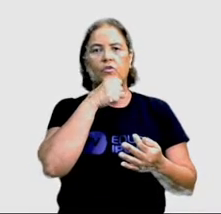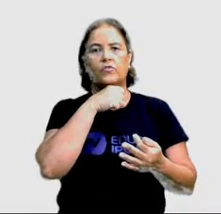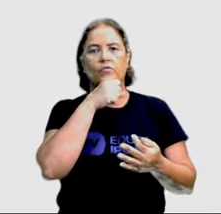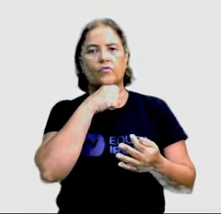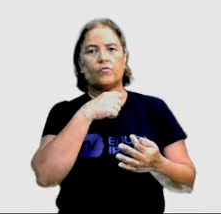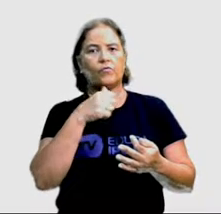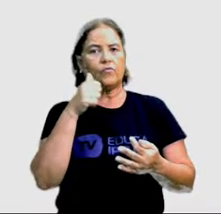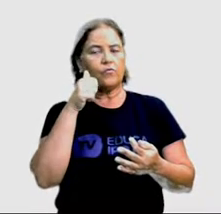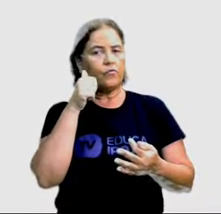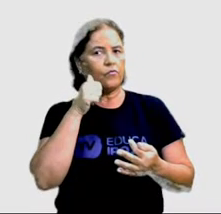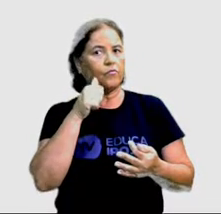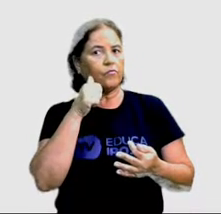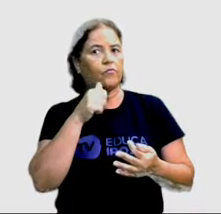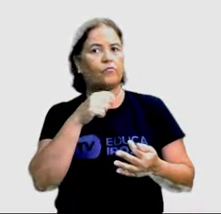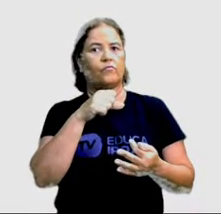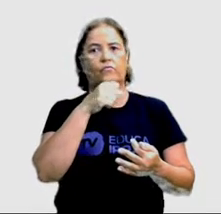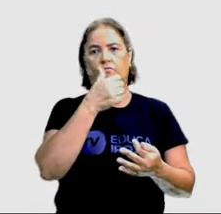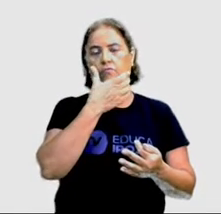e tio.